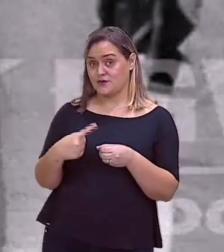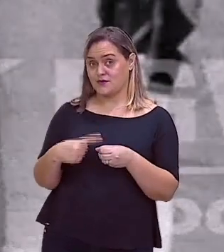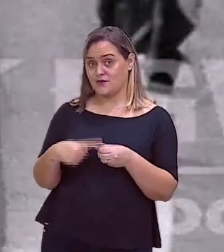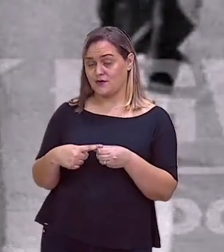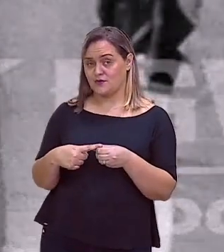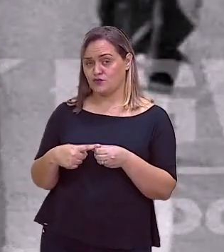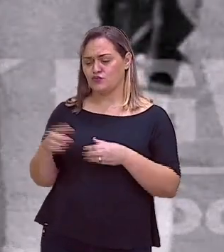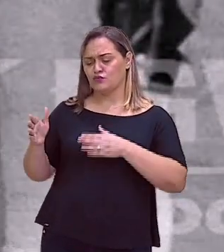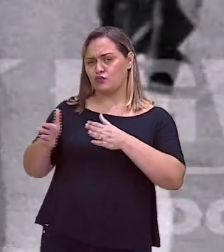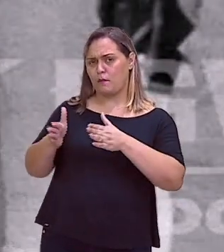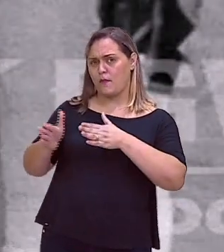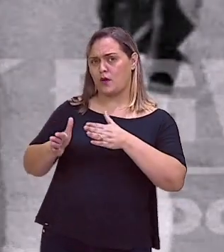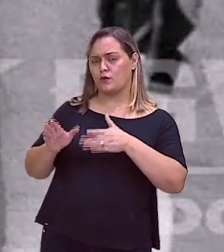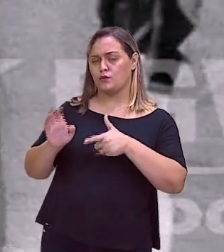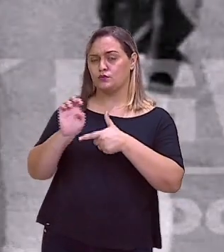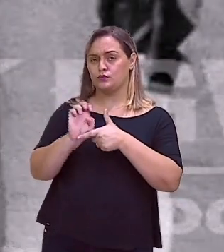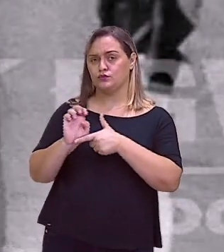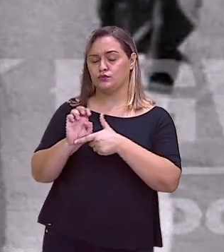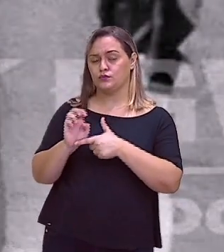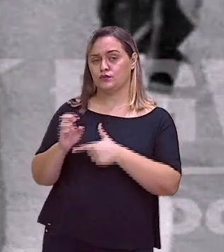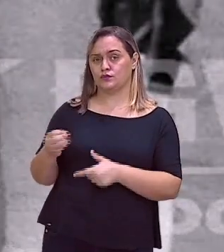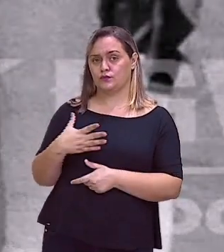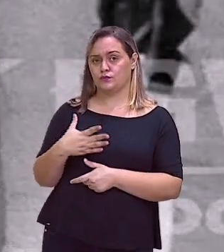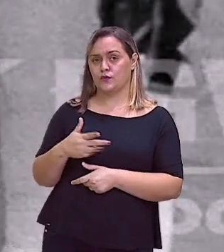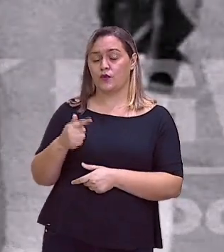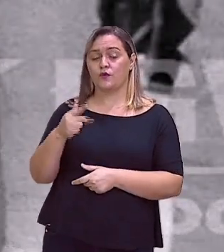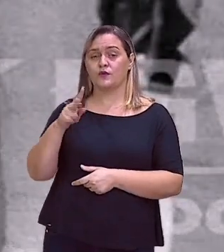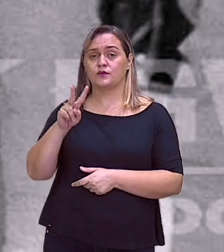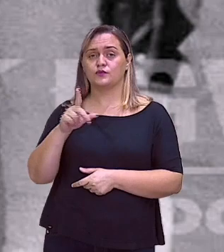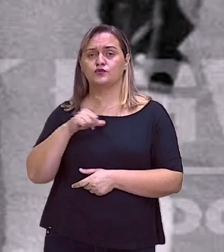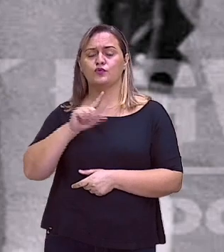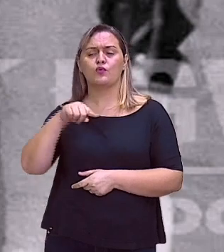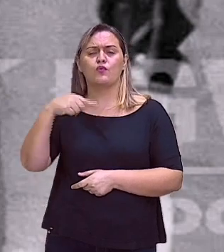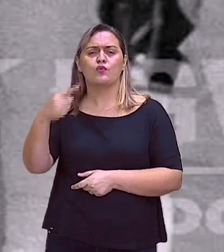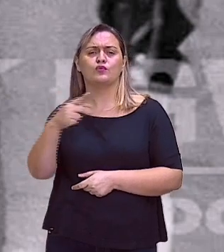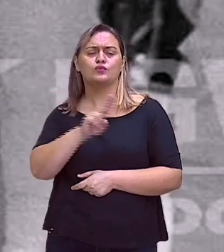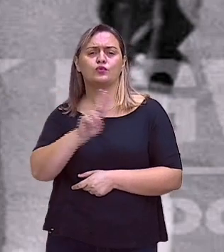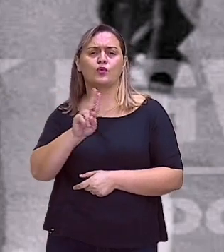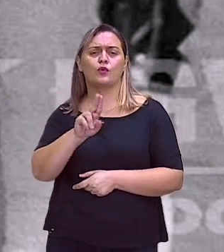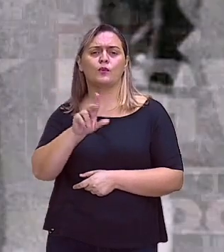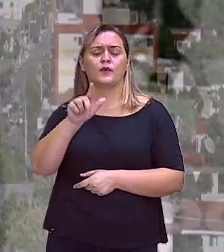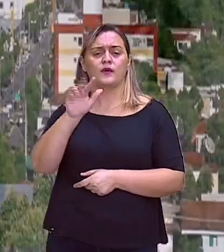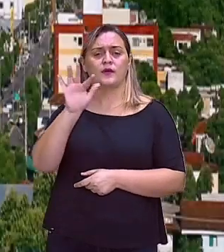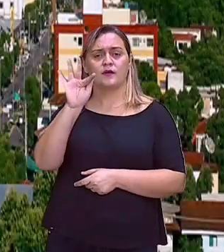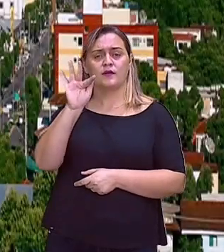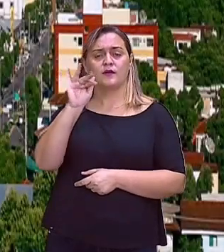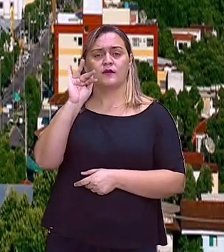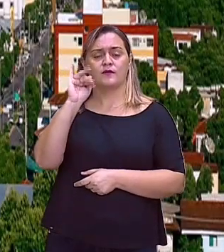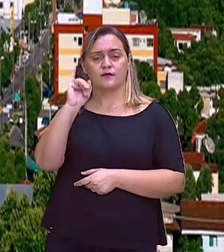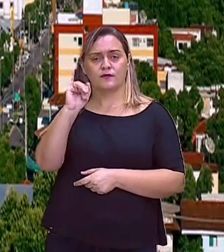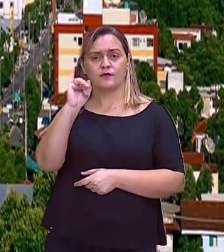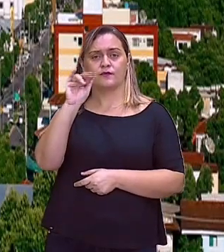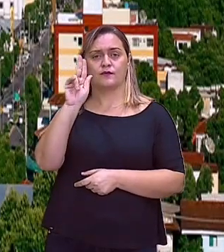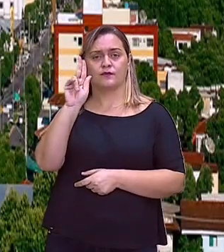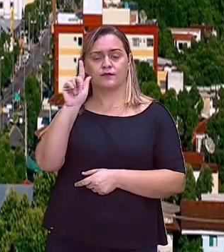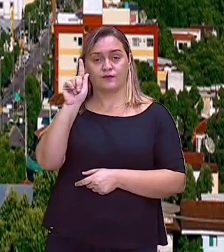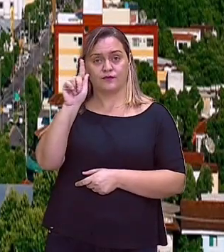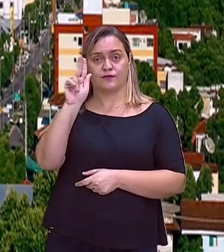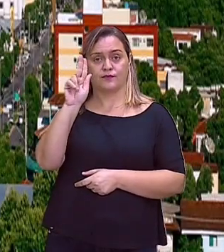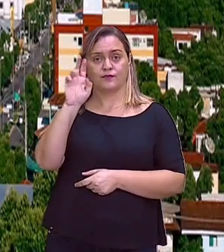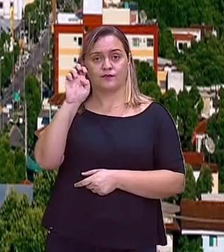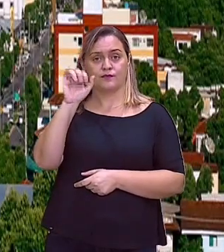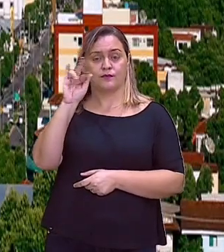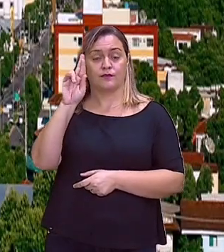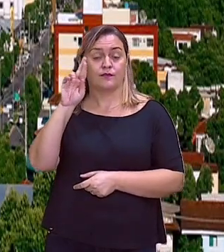na época do estado novo Governador Valadares chamava Figueira e era distrito de Peçanha a partir de